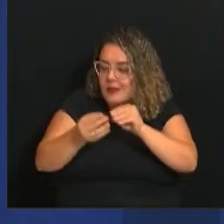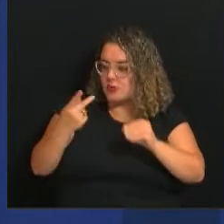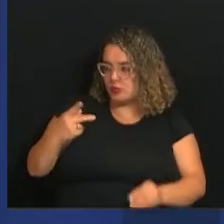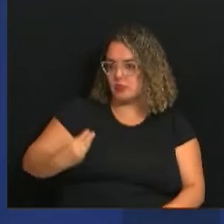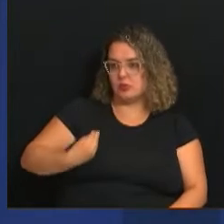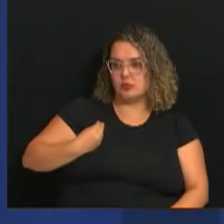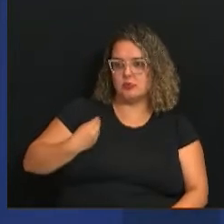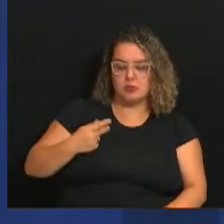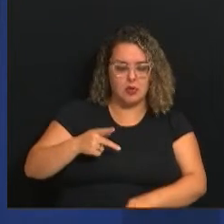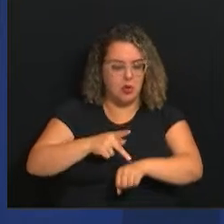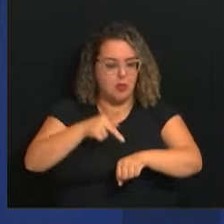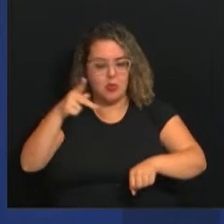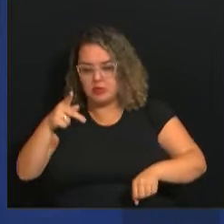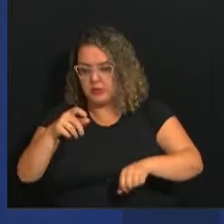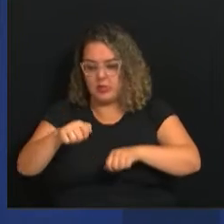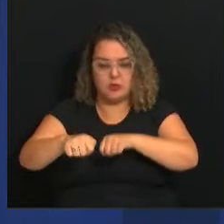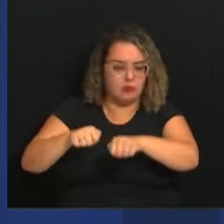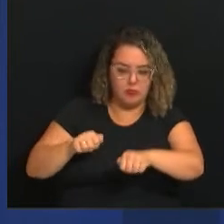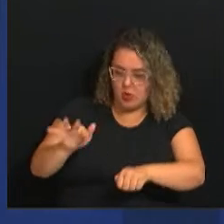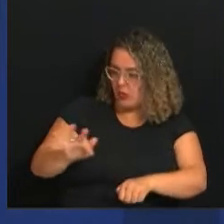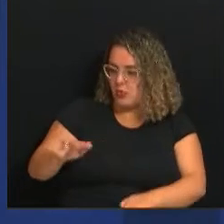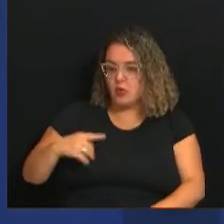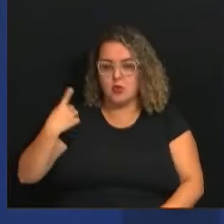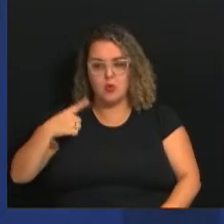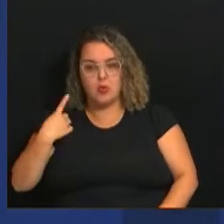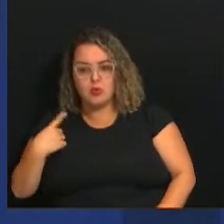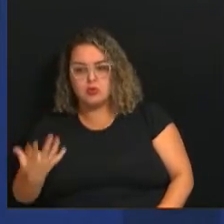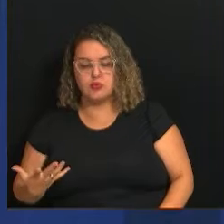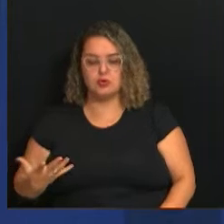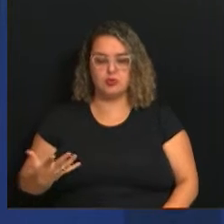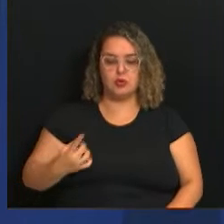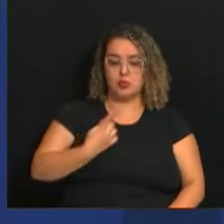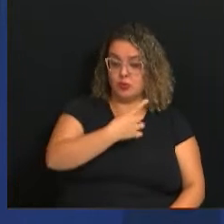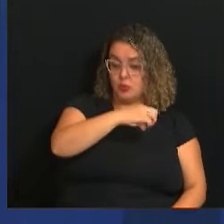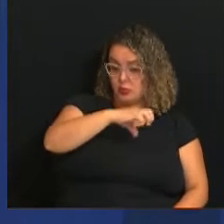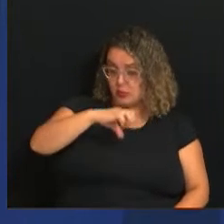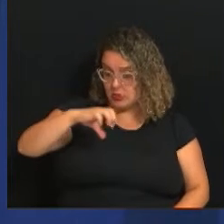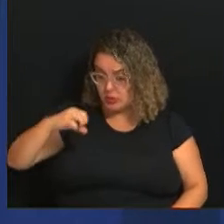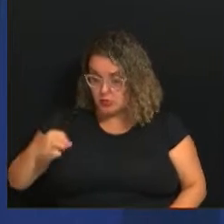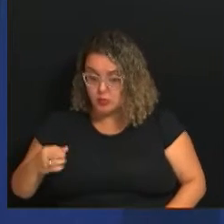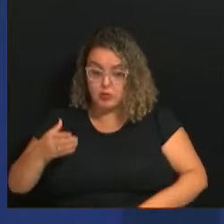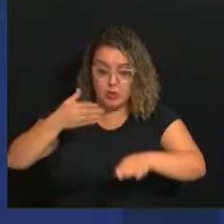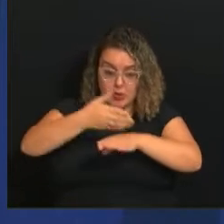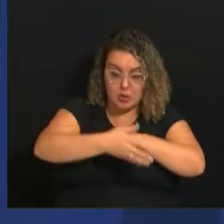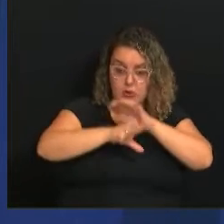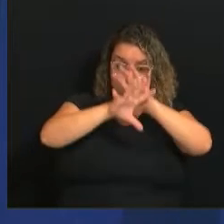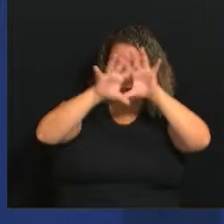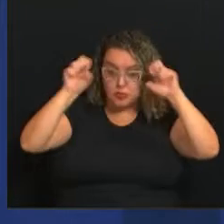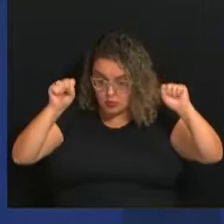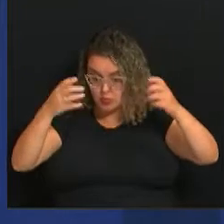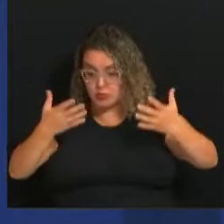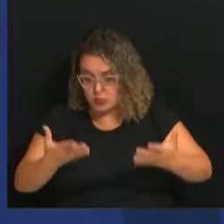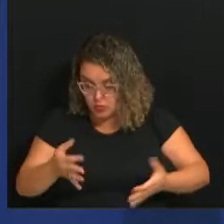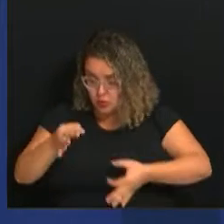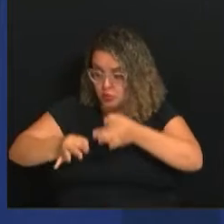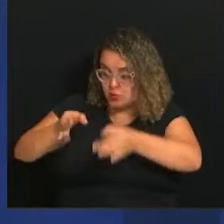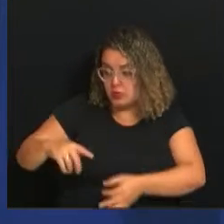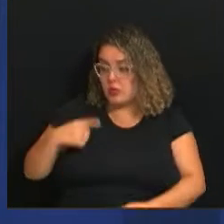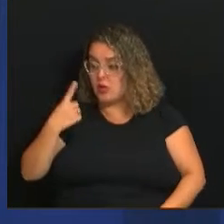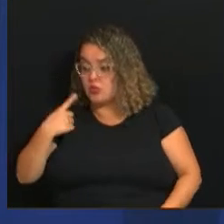pode ser louco? Ele não é louco, ele só está passando por um problema de saúde. Assim como se